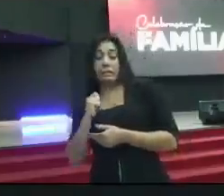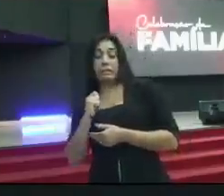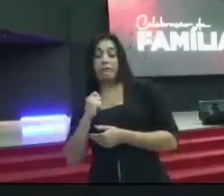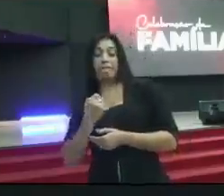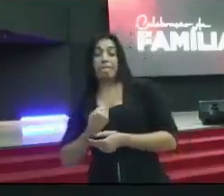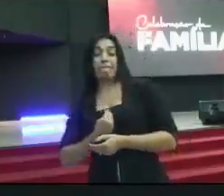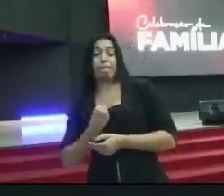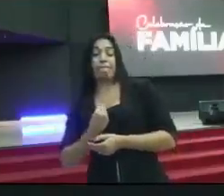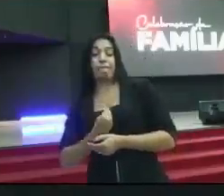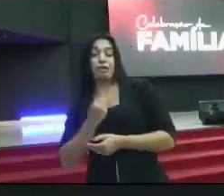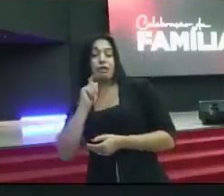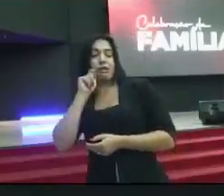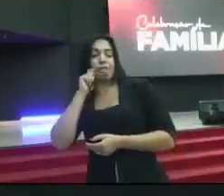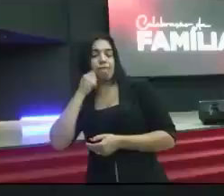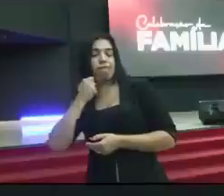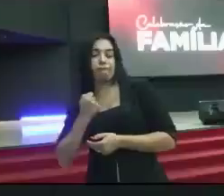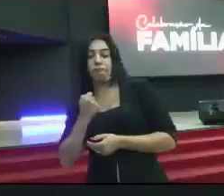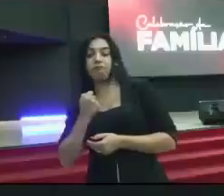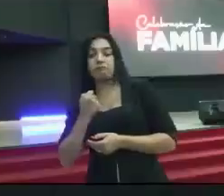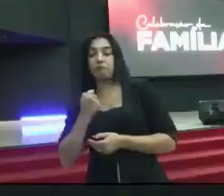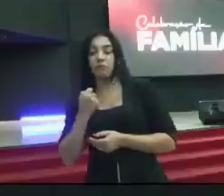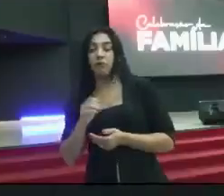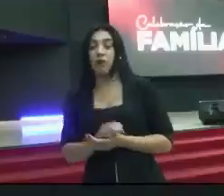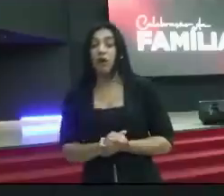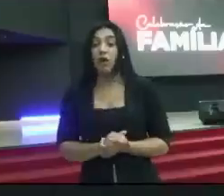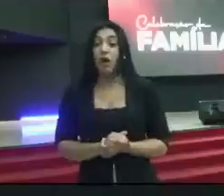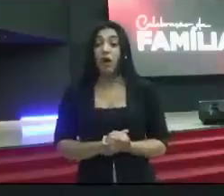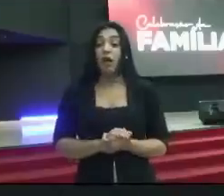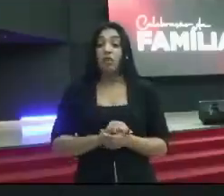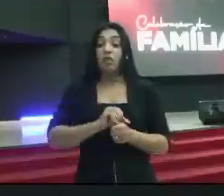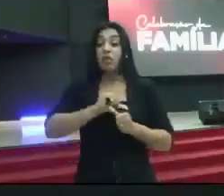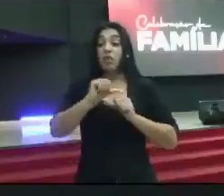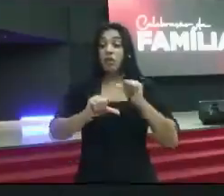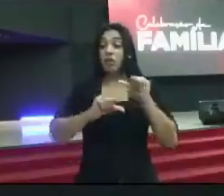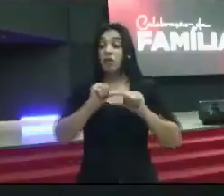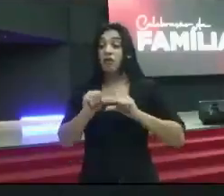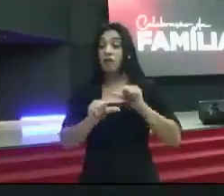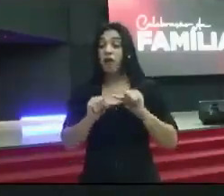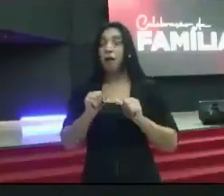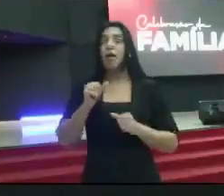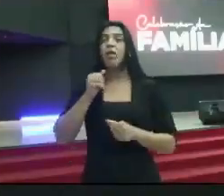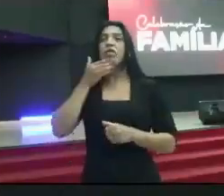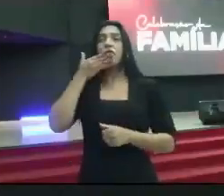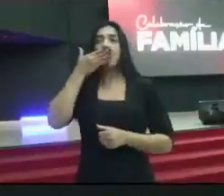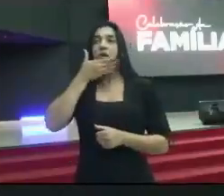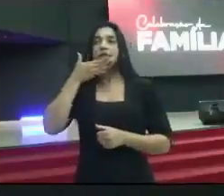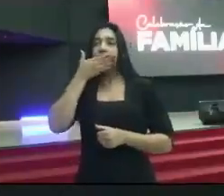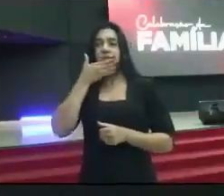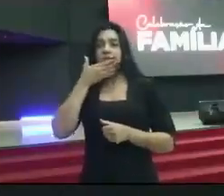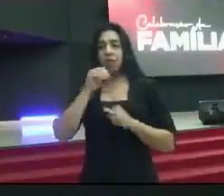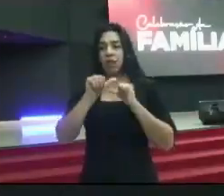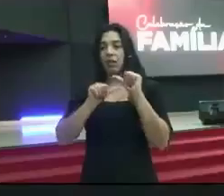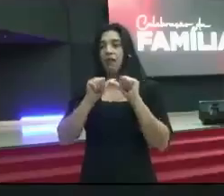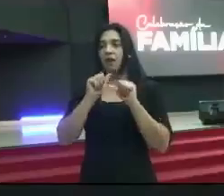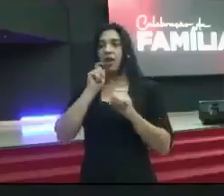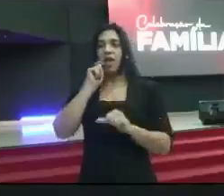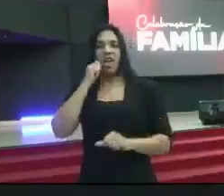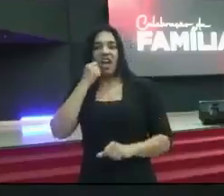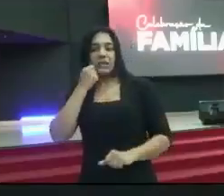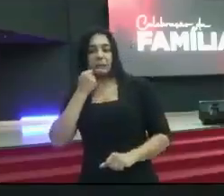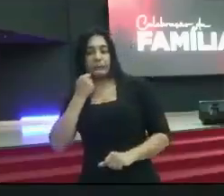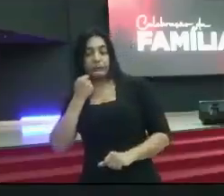vida amarga, o que transforma o doce em